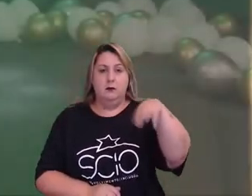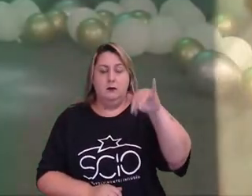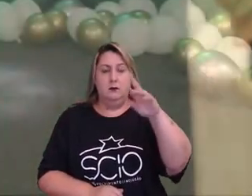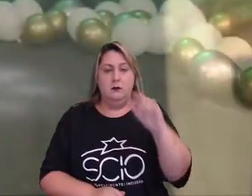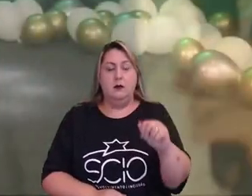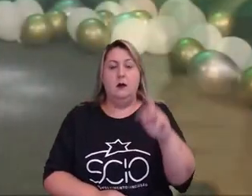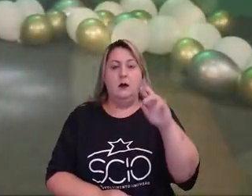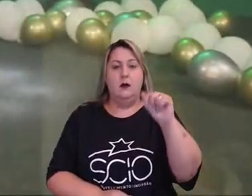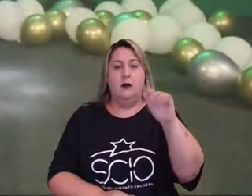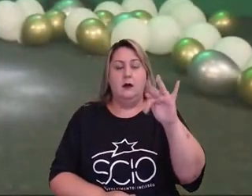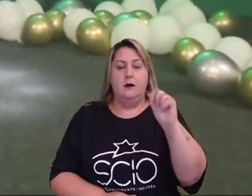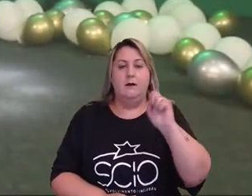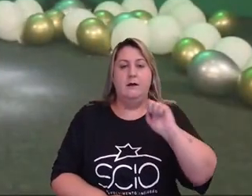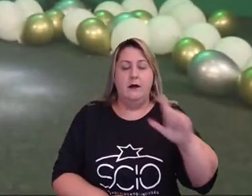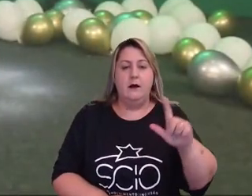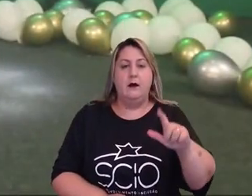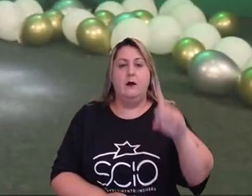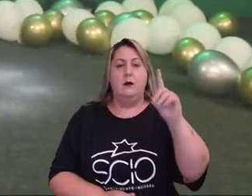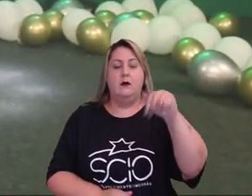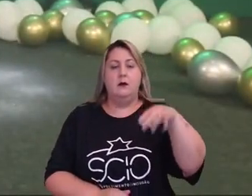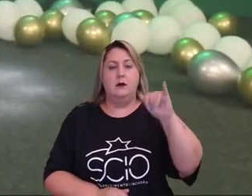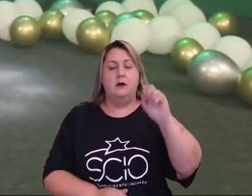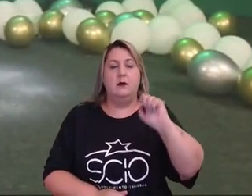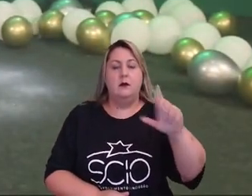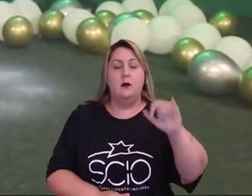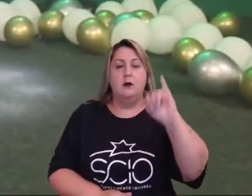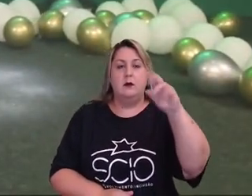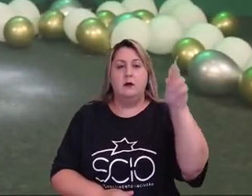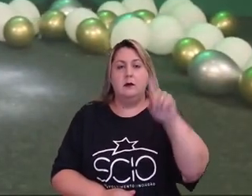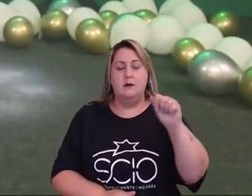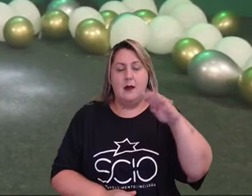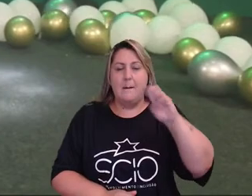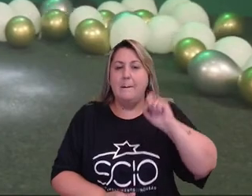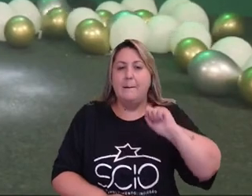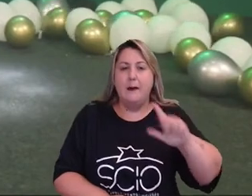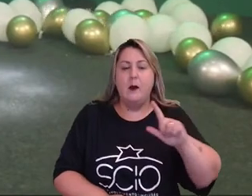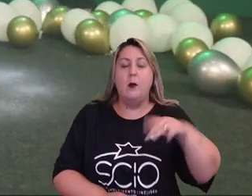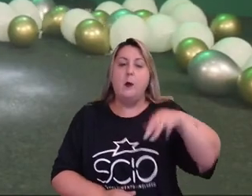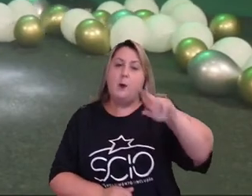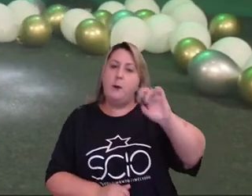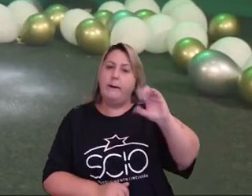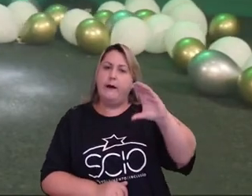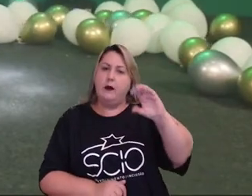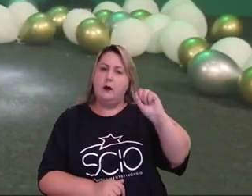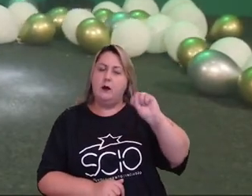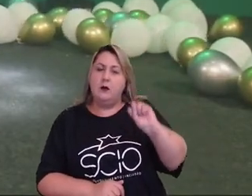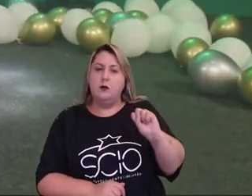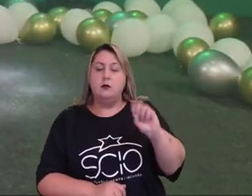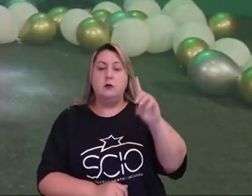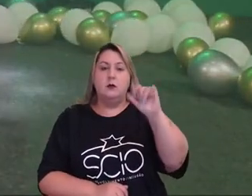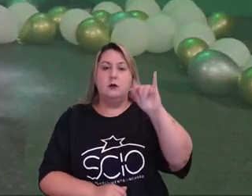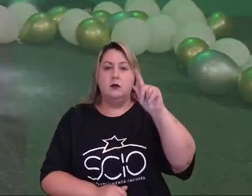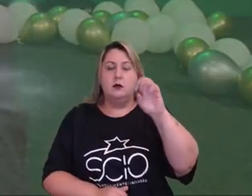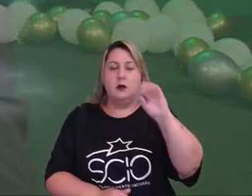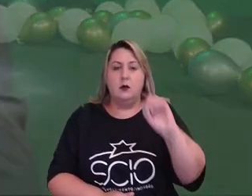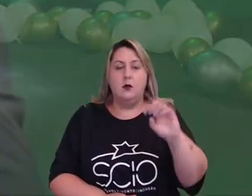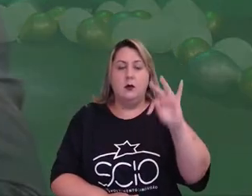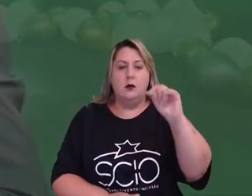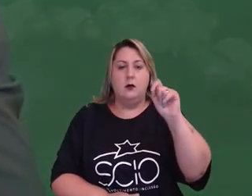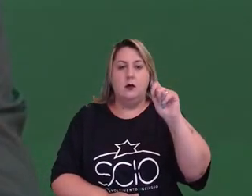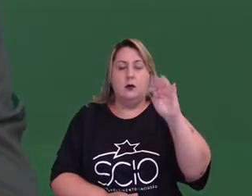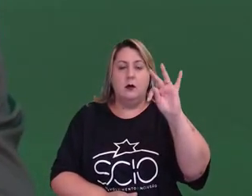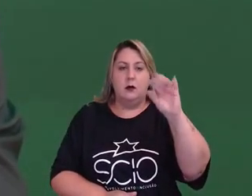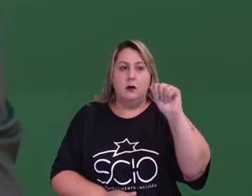pro Ricardo Rossi, pra Isabela e a Isa. Como é que tá? Marcos Paulo, Diego, Thales, o Wilson, a Lilian.